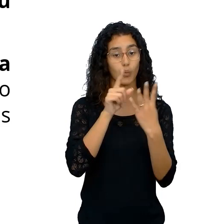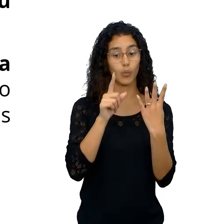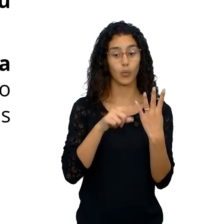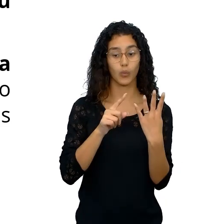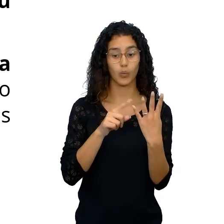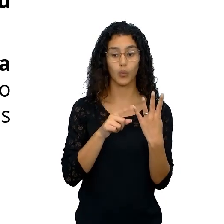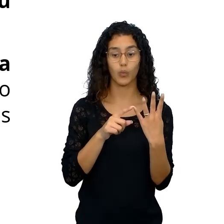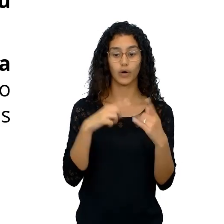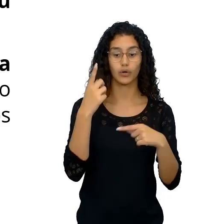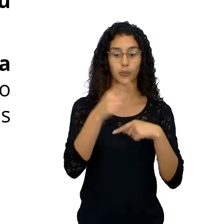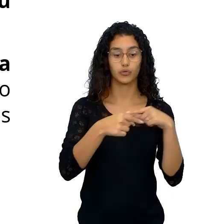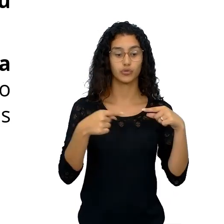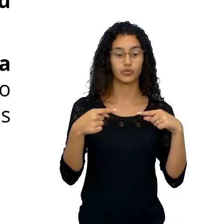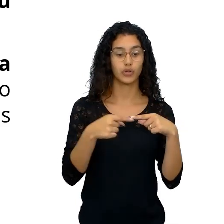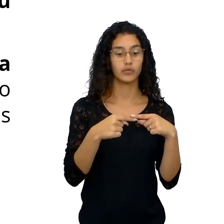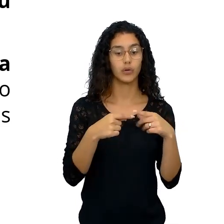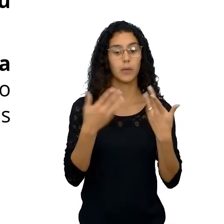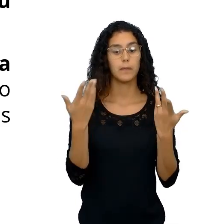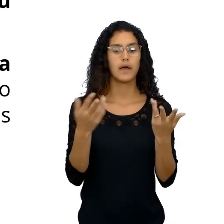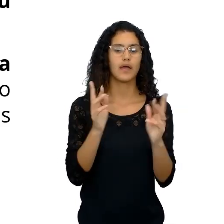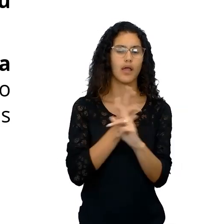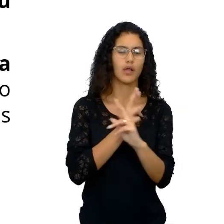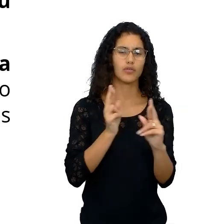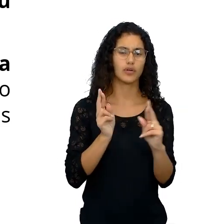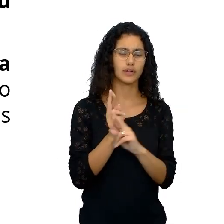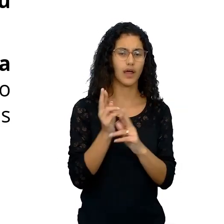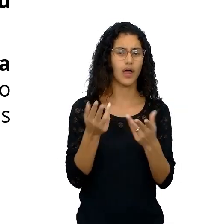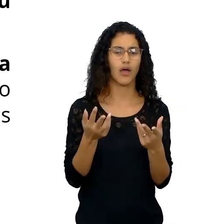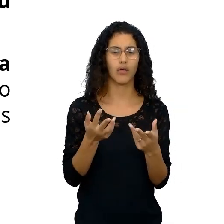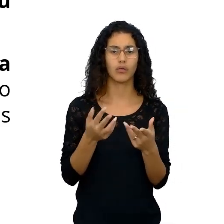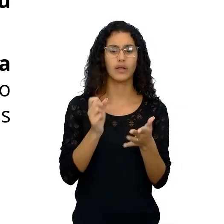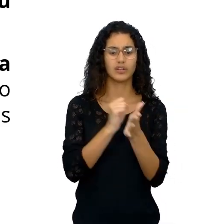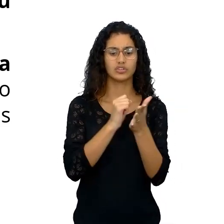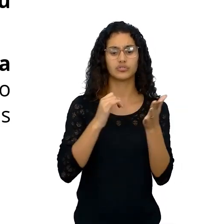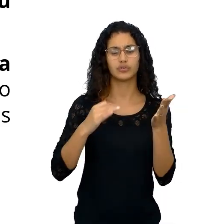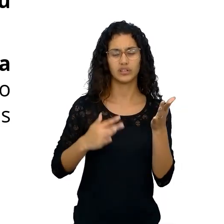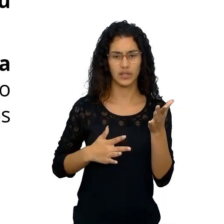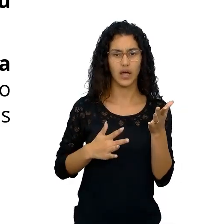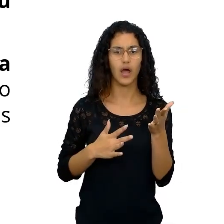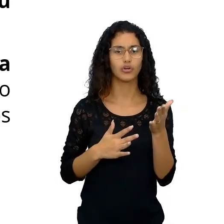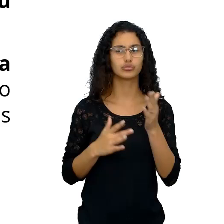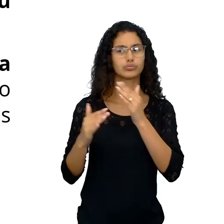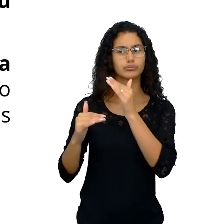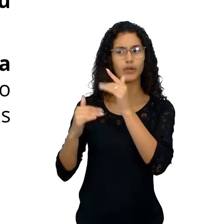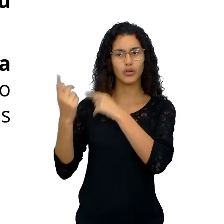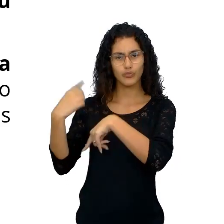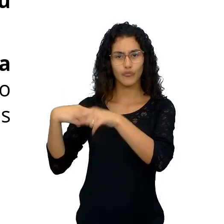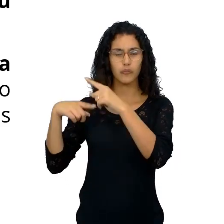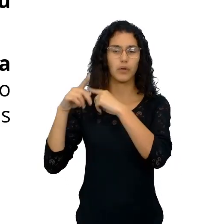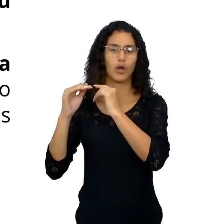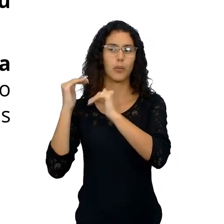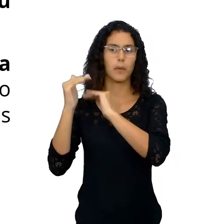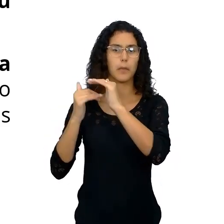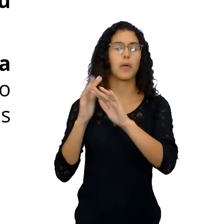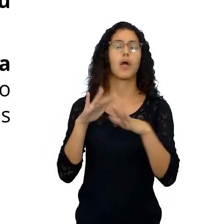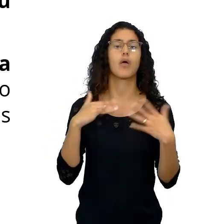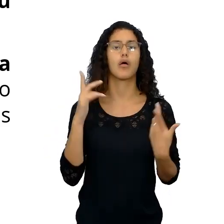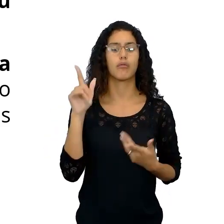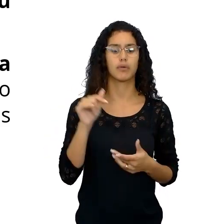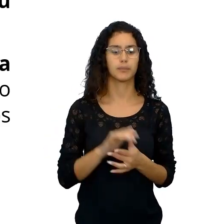quarto objetivo, esse objetivo está mais relacionado às atividades de desdobramento, tá bem? Então, qual que é?